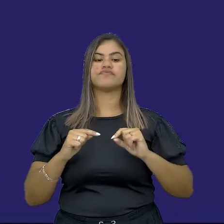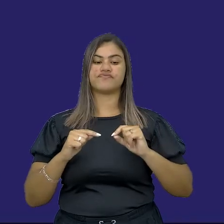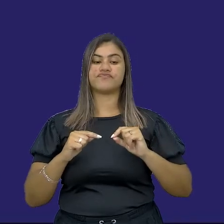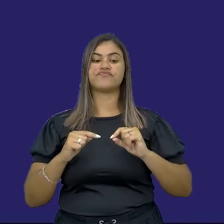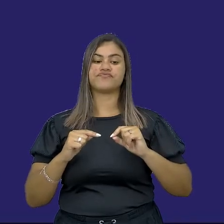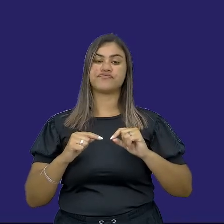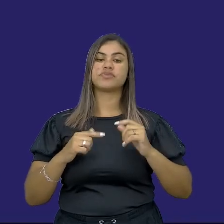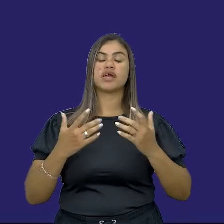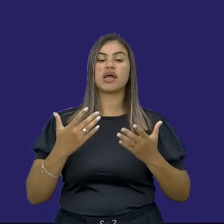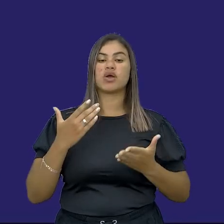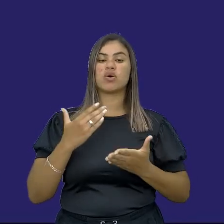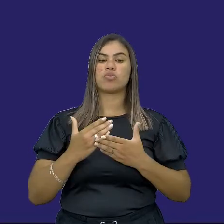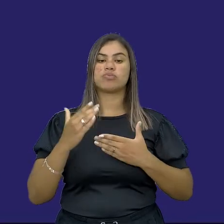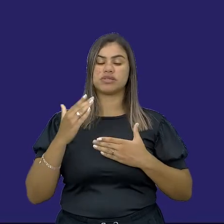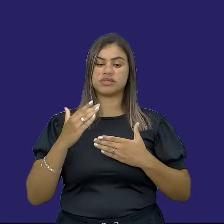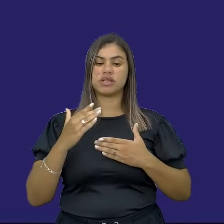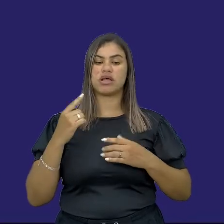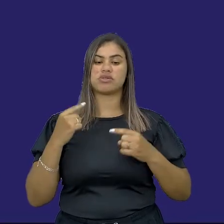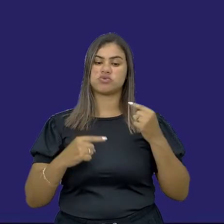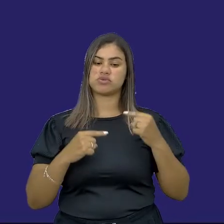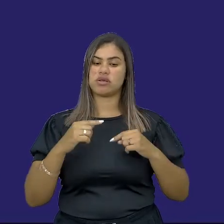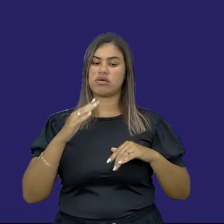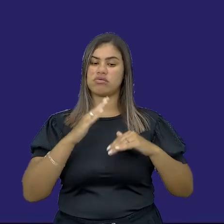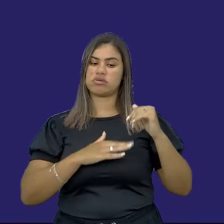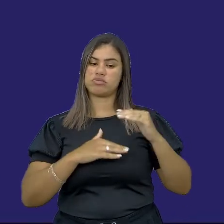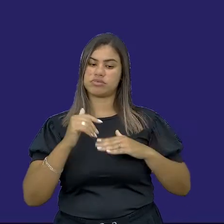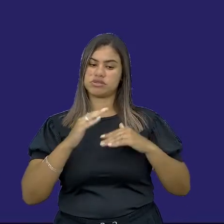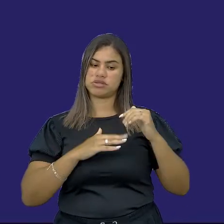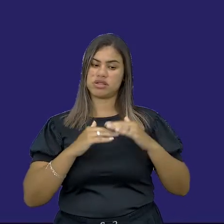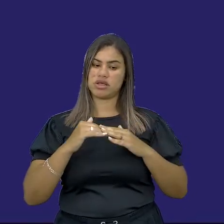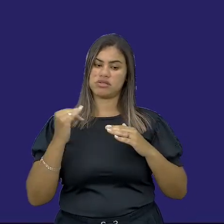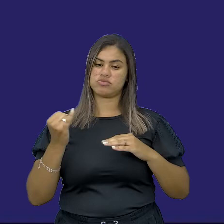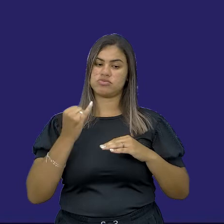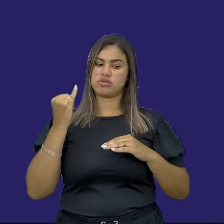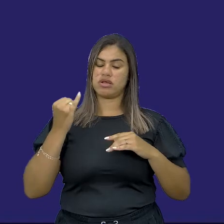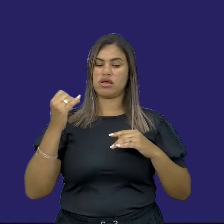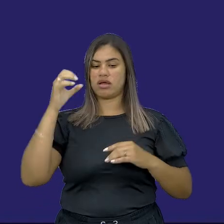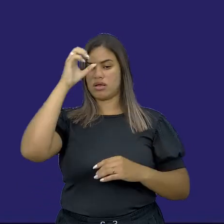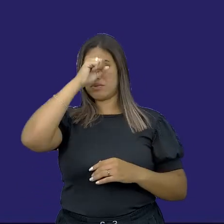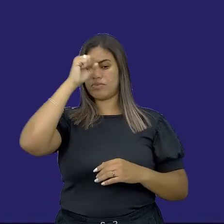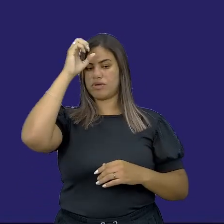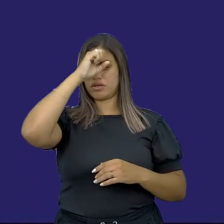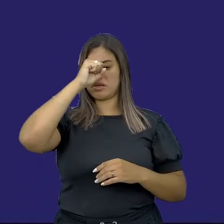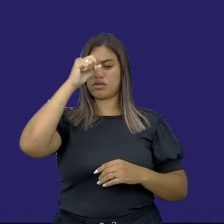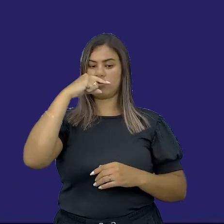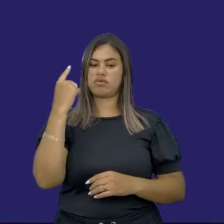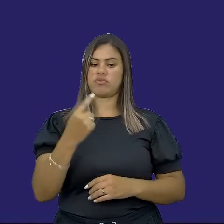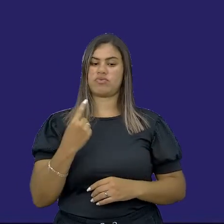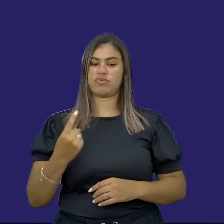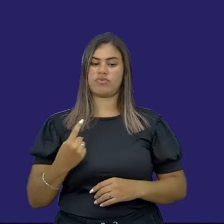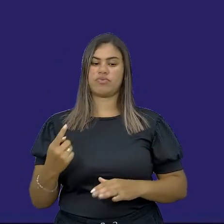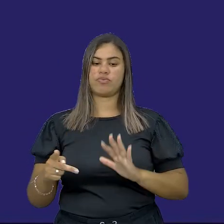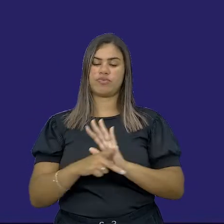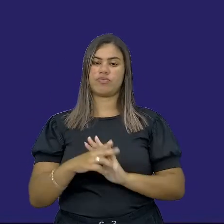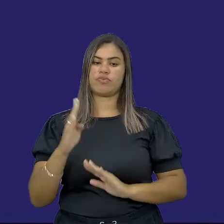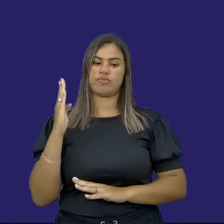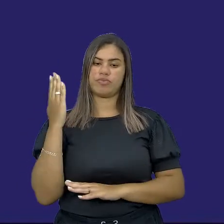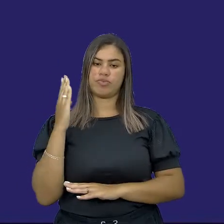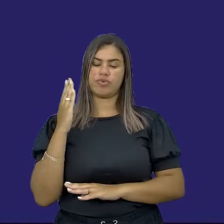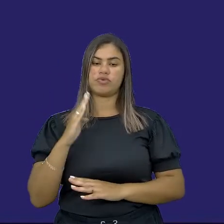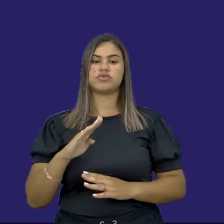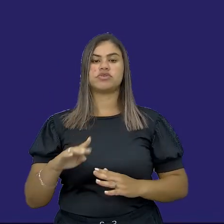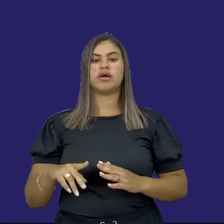as discussões sobre as habilidades essenciais e as aprendizagens em espiral em biologia. Por